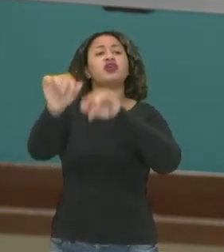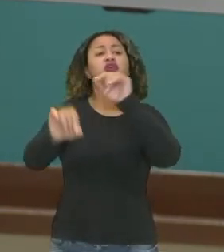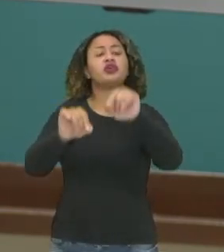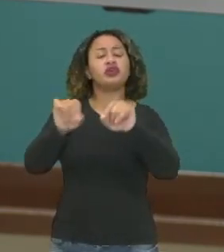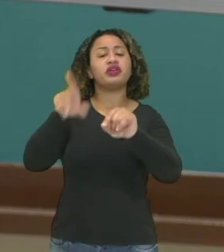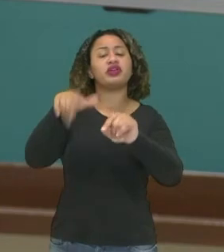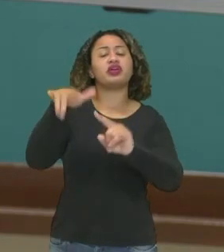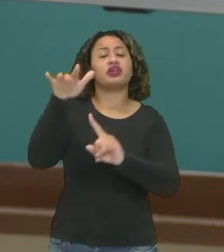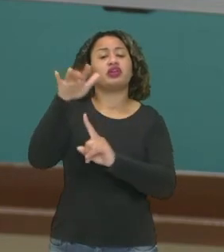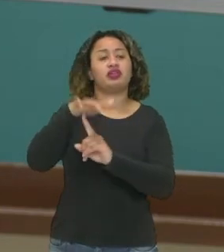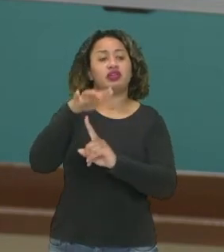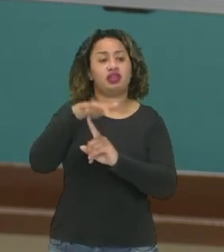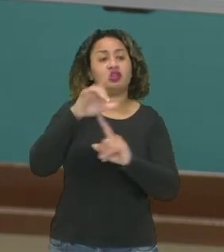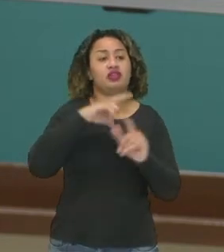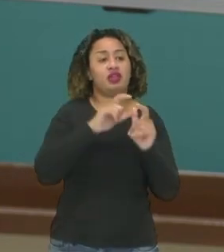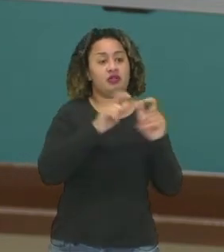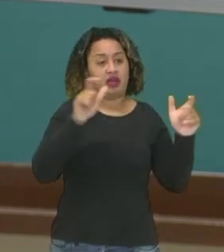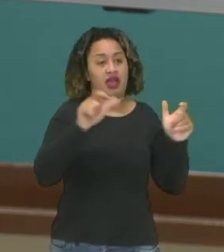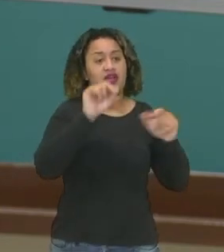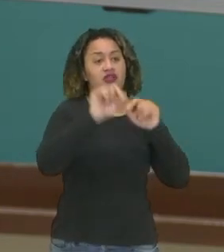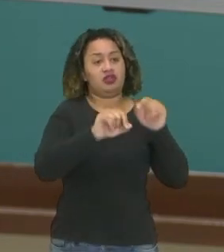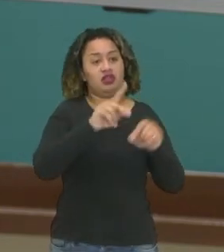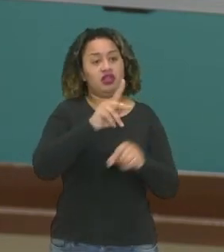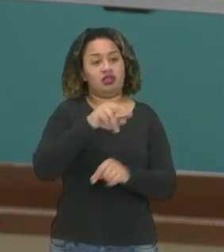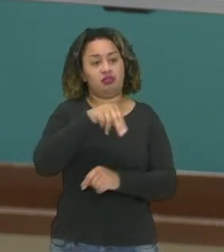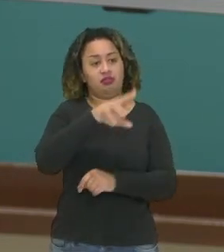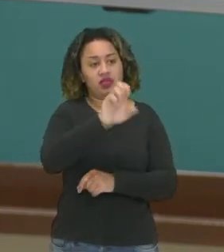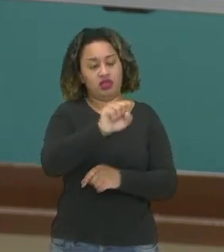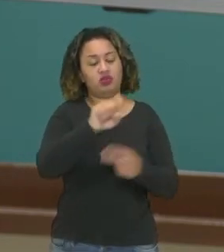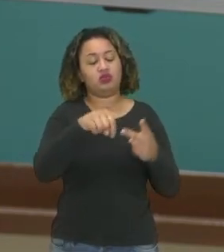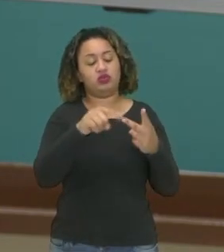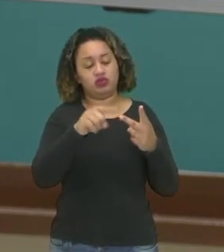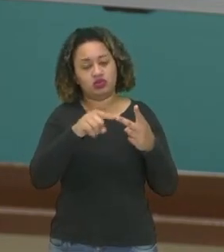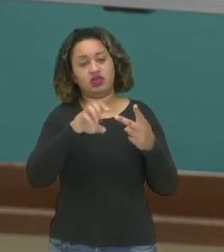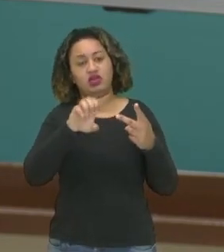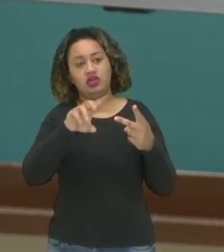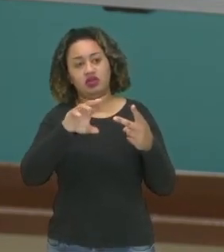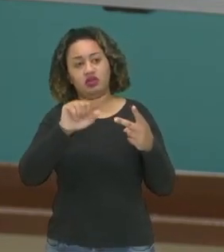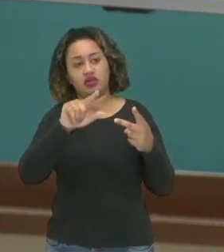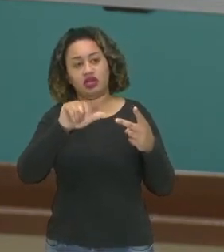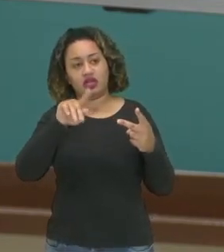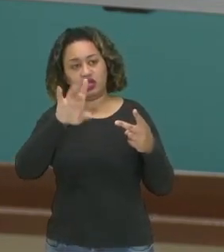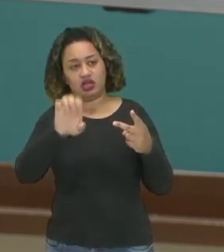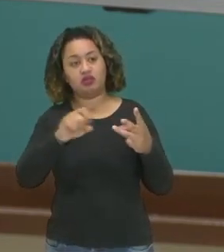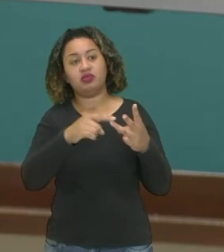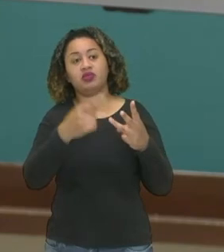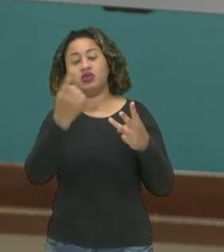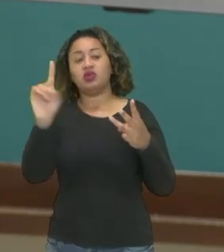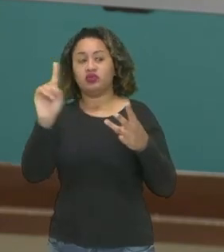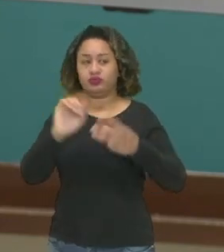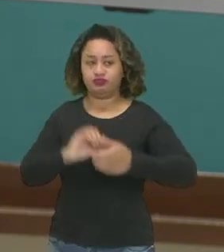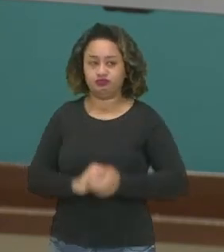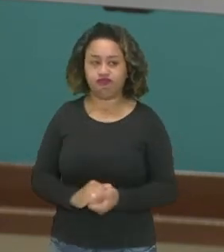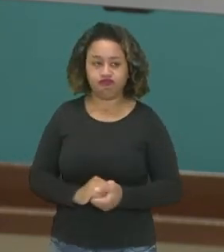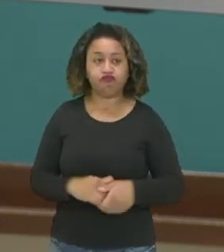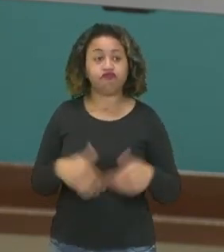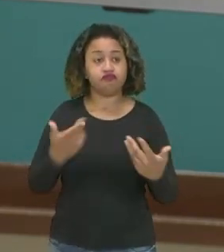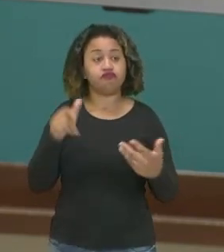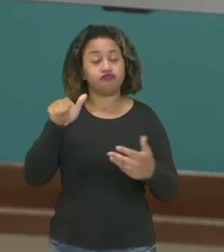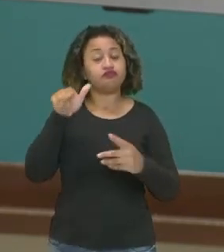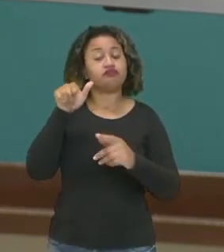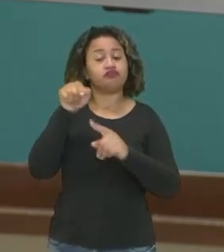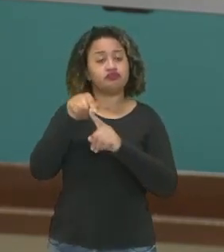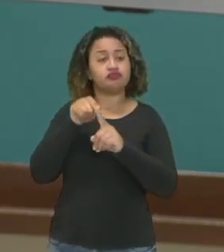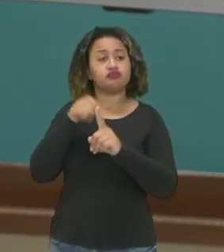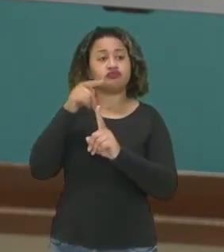um grande plantio maior de pinos, seguido por eucalipto e outras espécies. A silvicultura no Paraná,